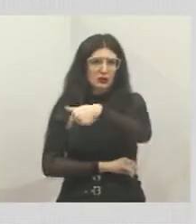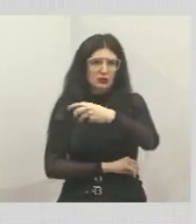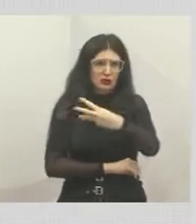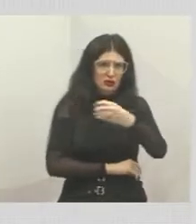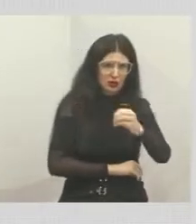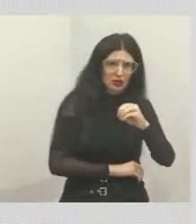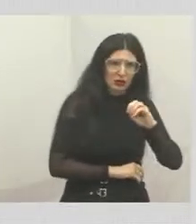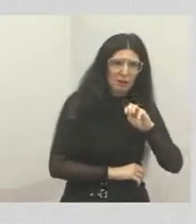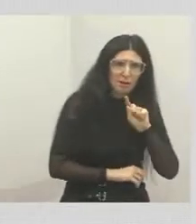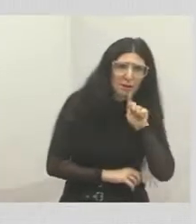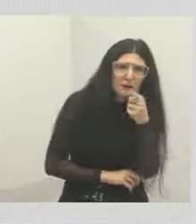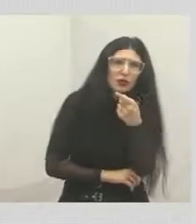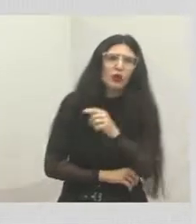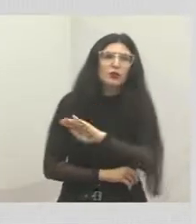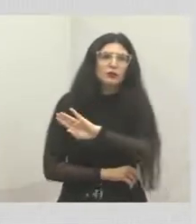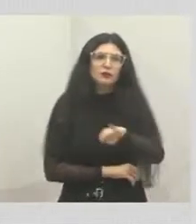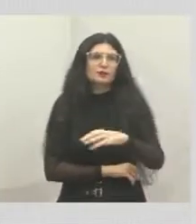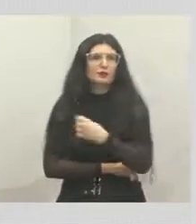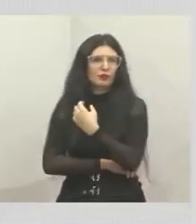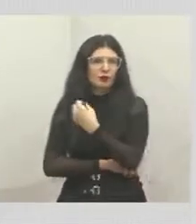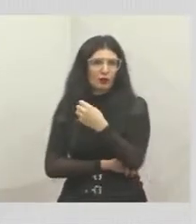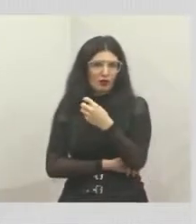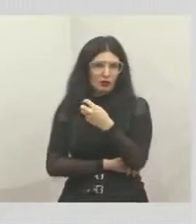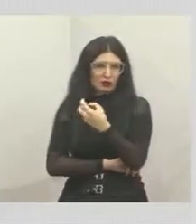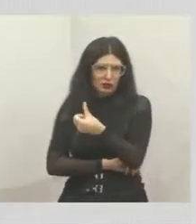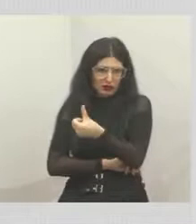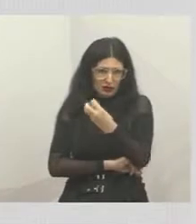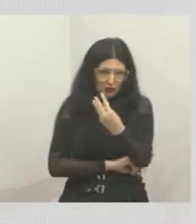63.206.000, a um percentual de